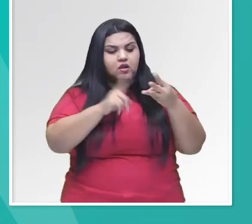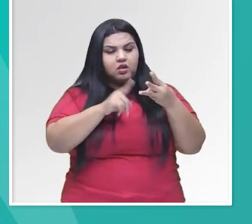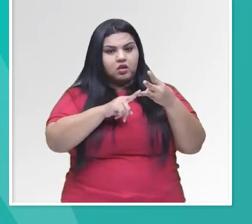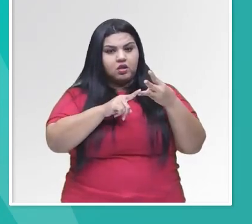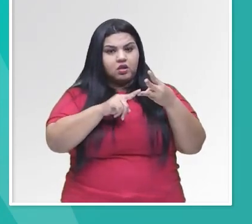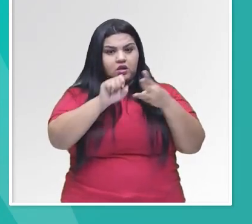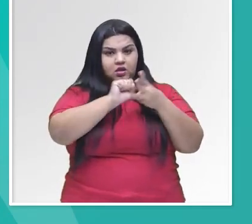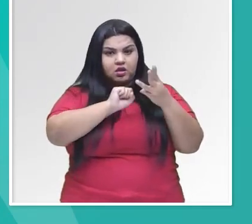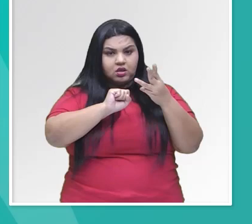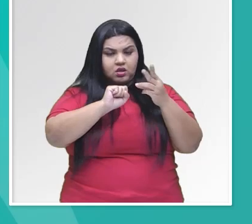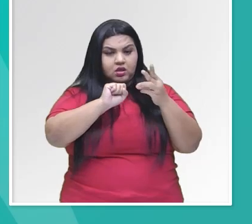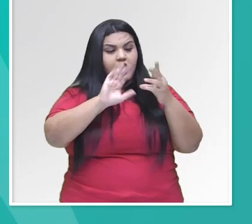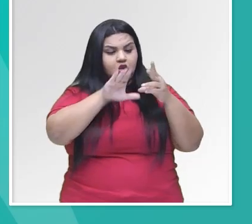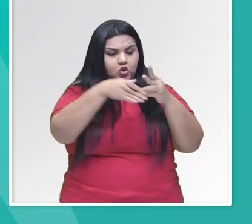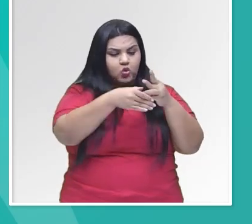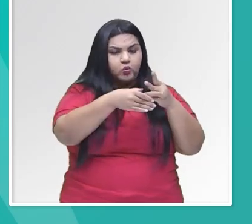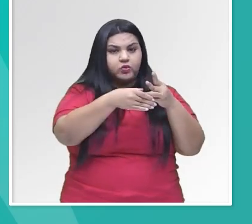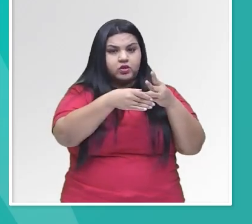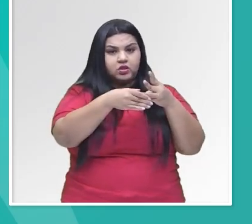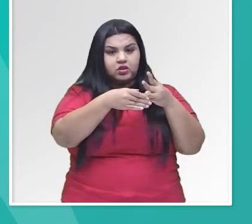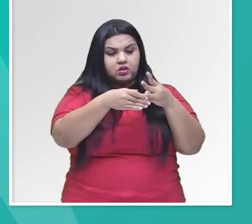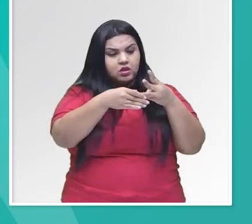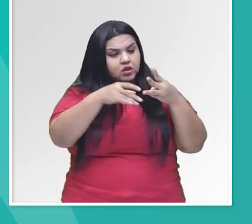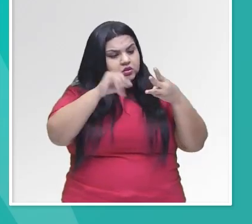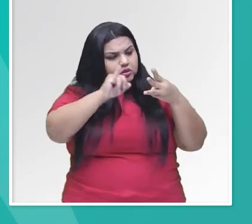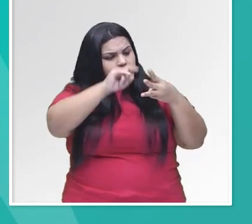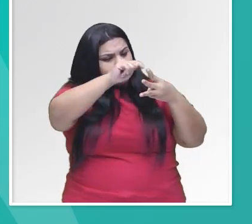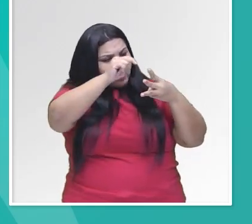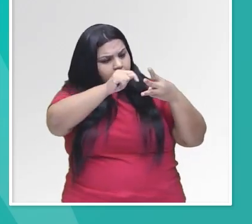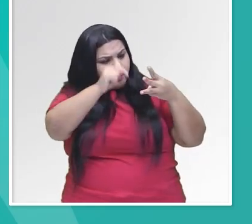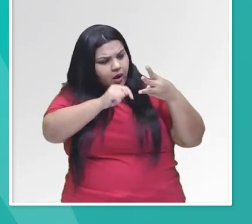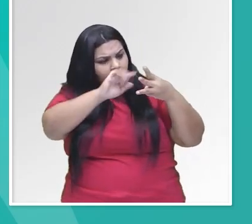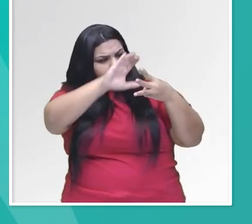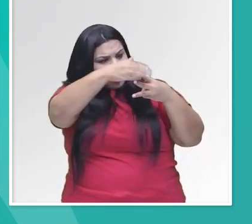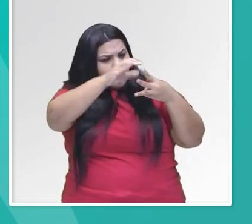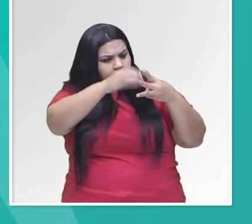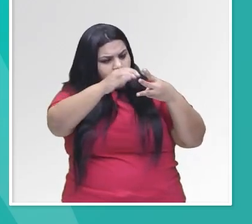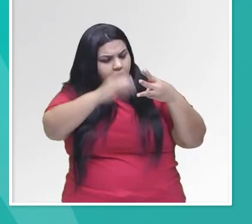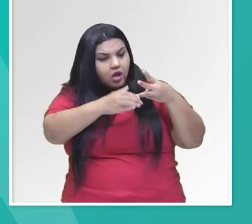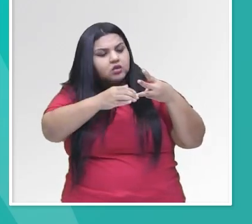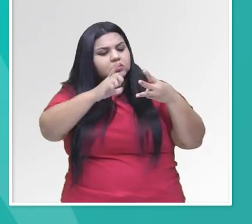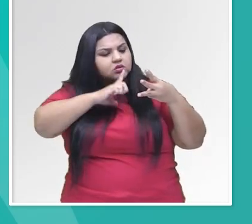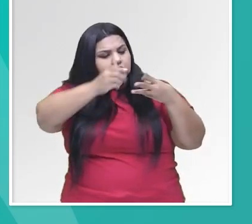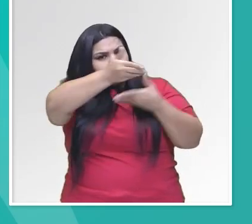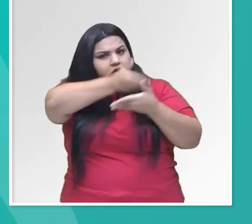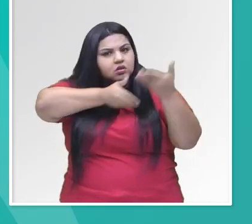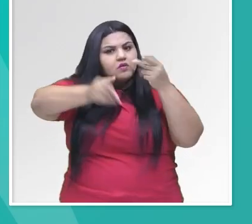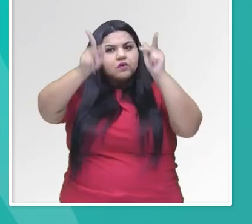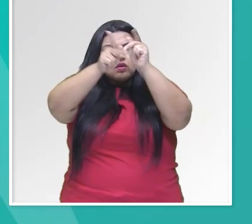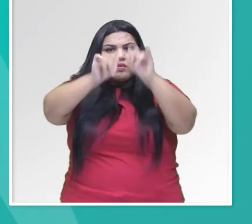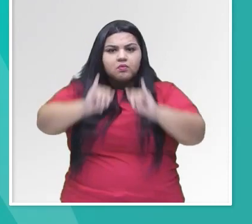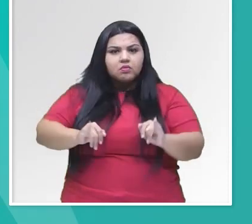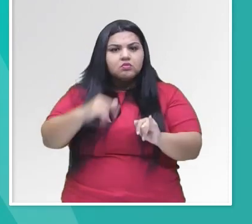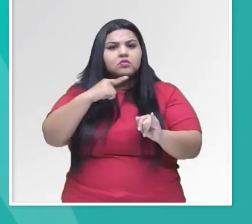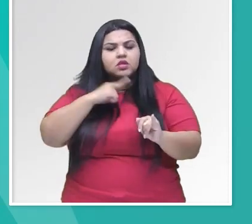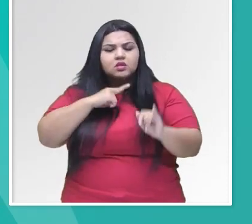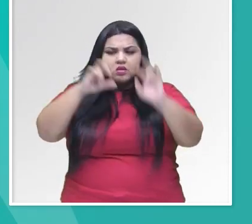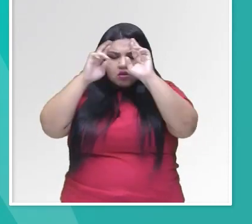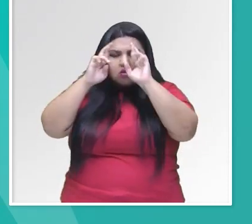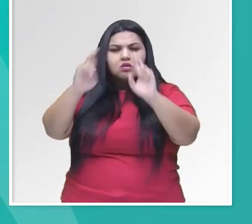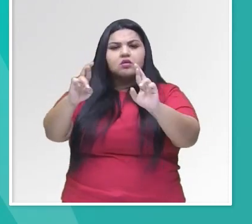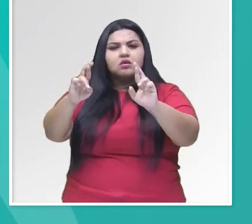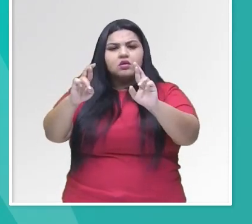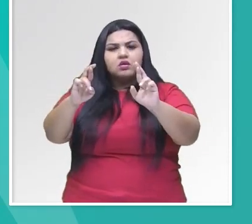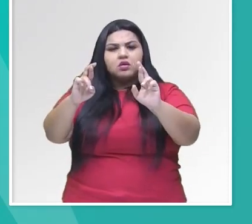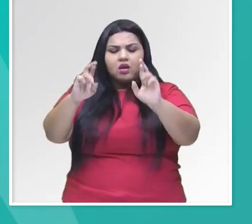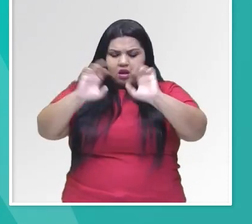fomos para a comunidade. Se todos esses grupos aí tiverem uma convivência pacífica, de respeito,